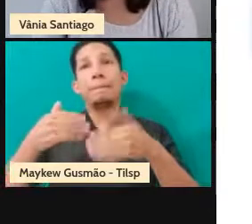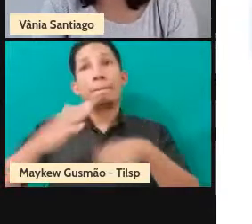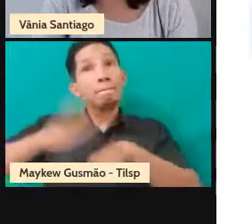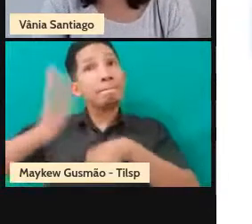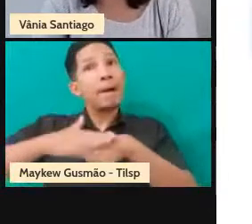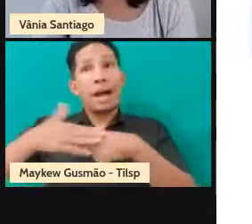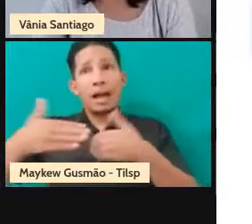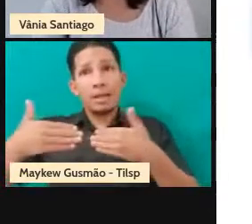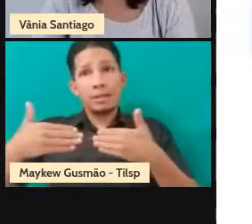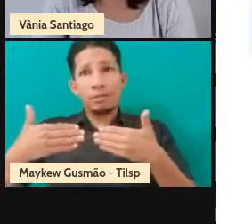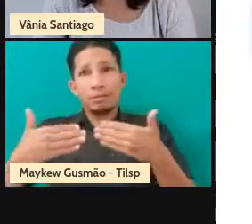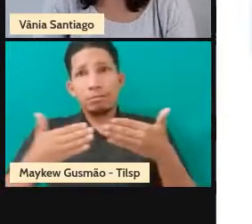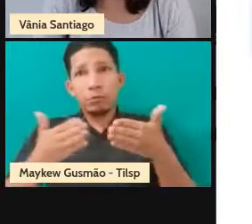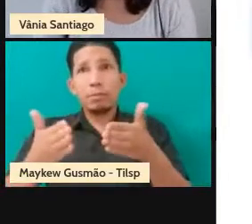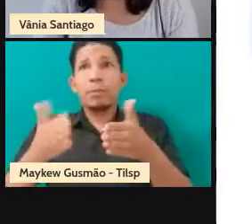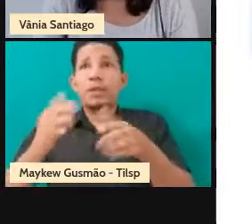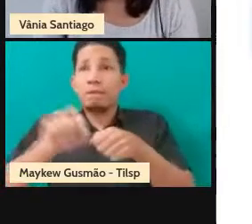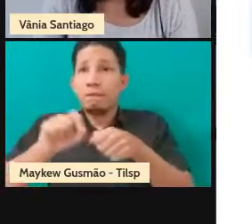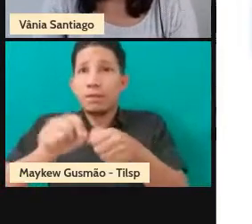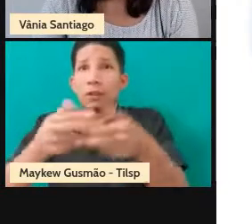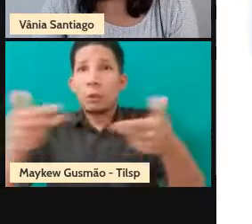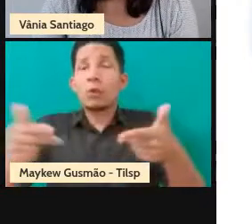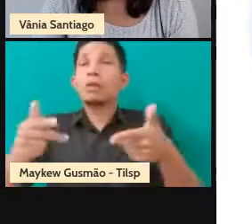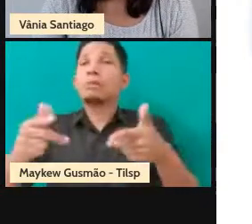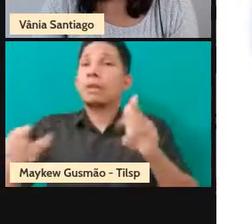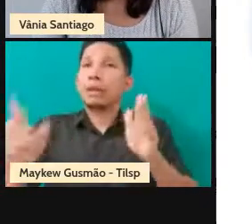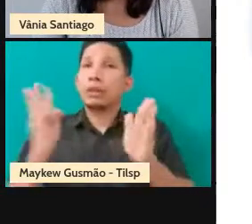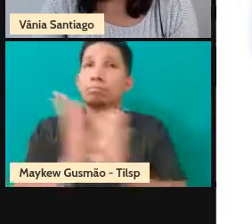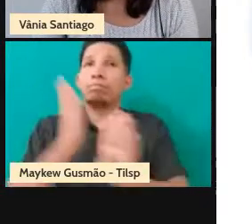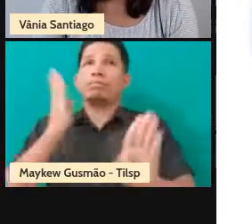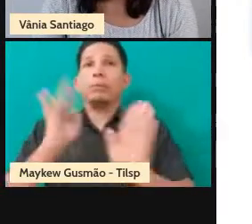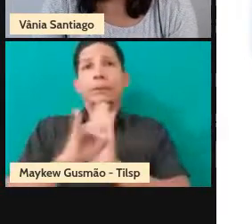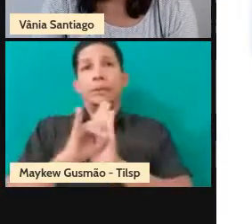identidade profissional e ética.